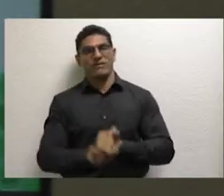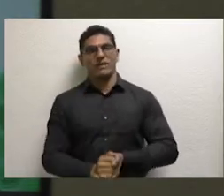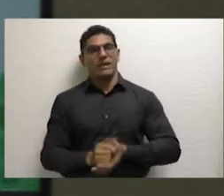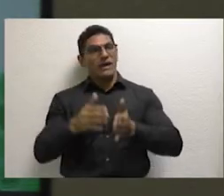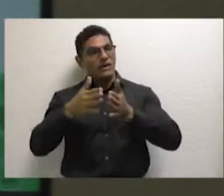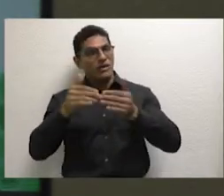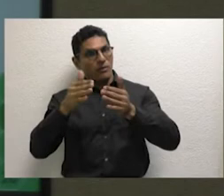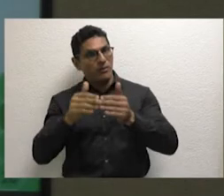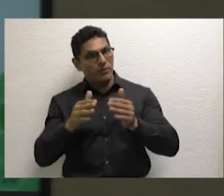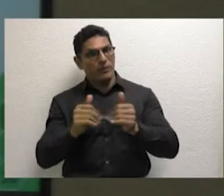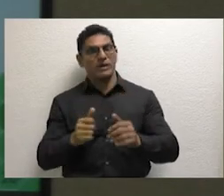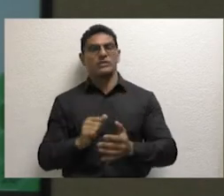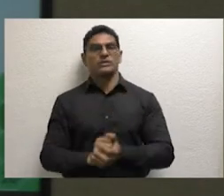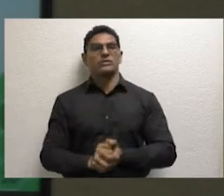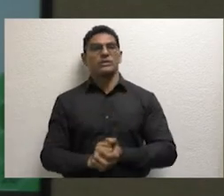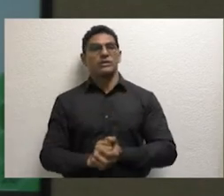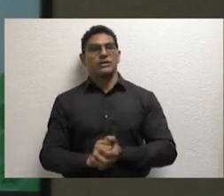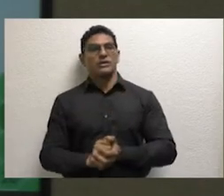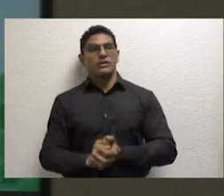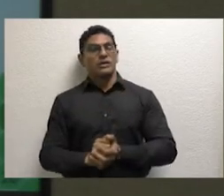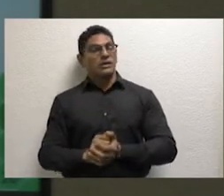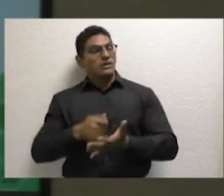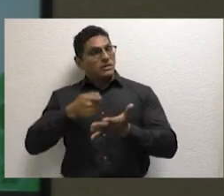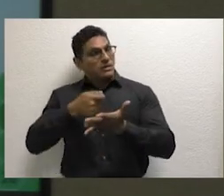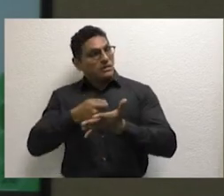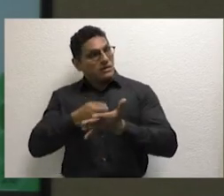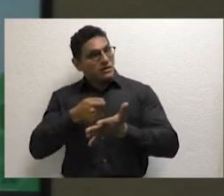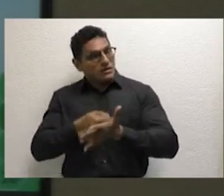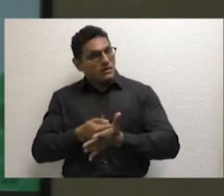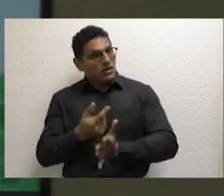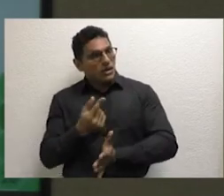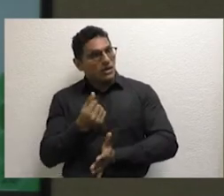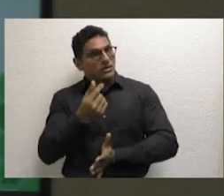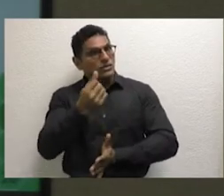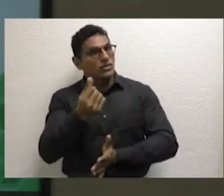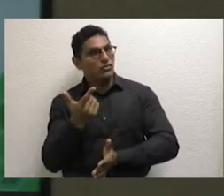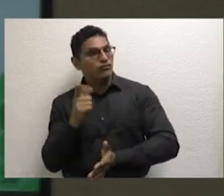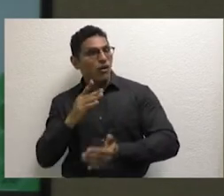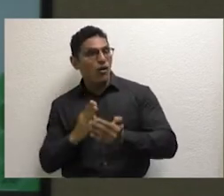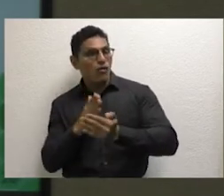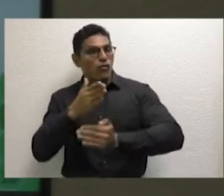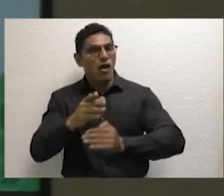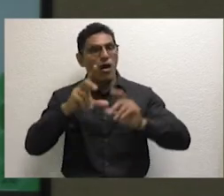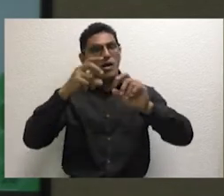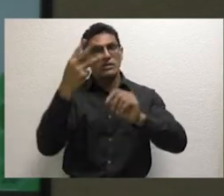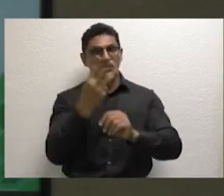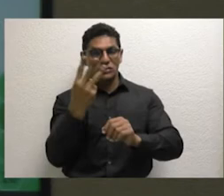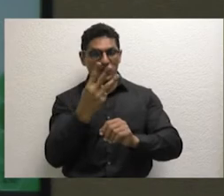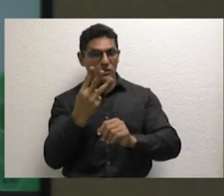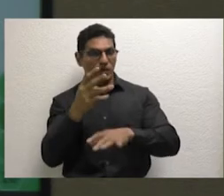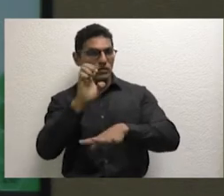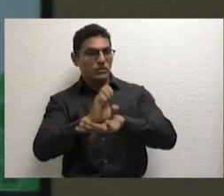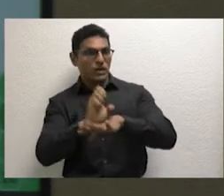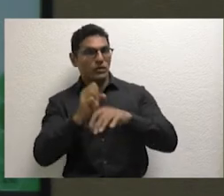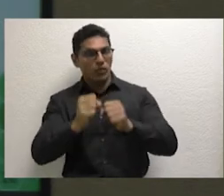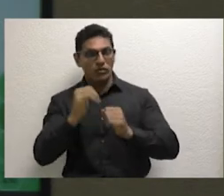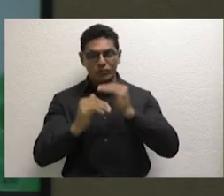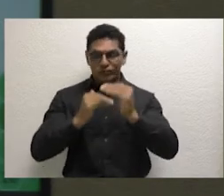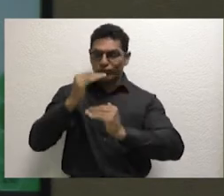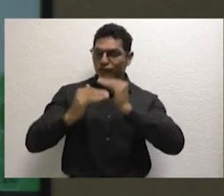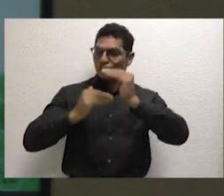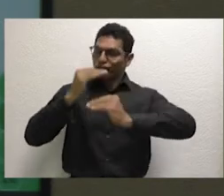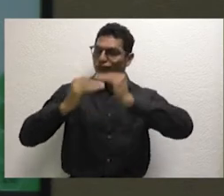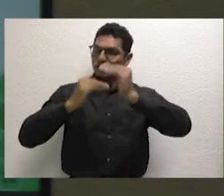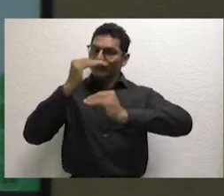que exija que esses recursos cheguem ao destino para que nosso estado possa desenvolver